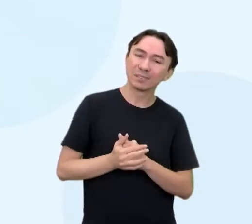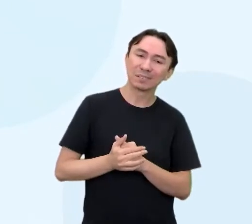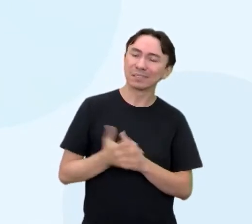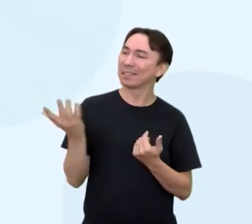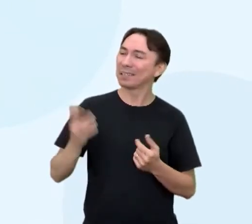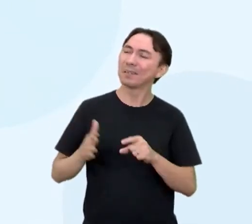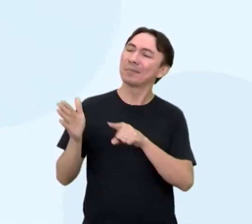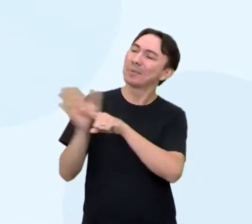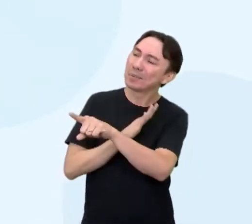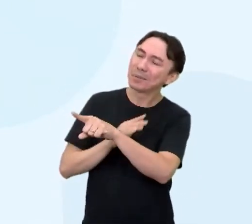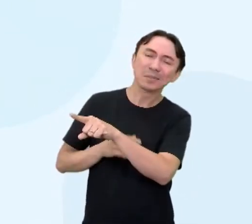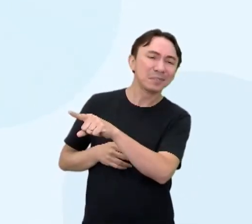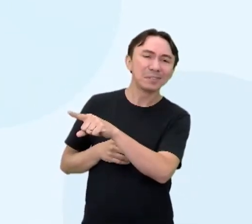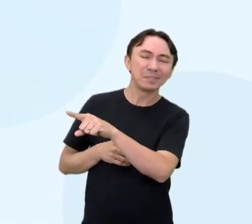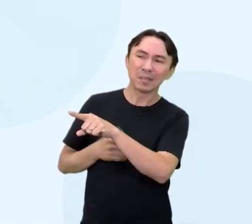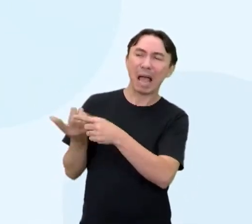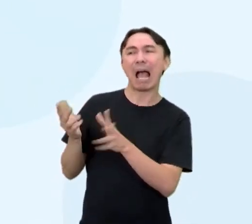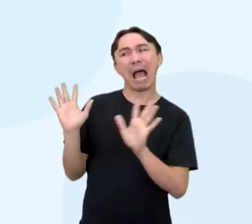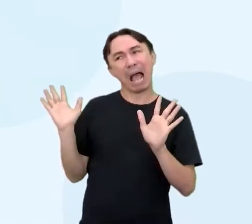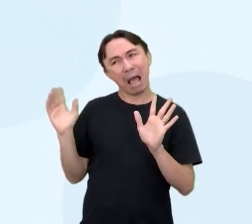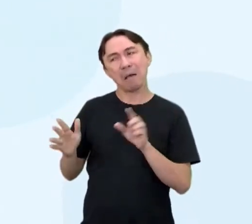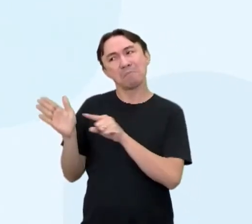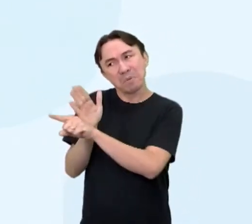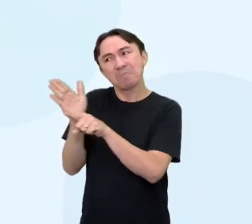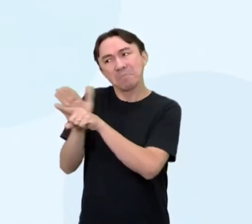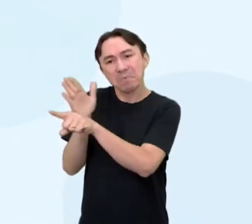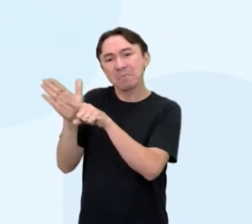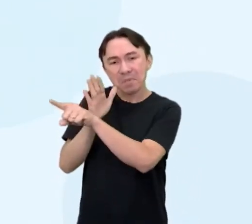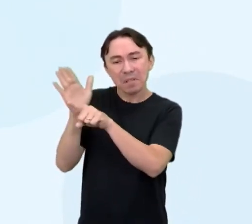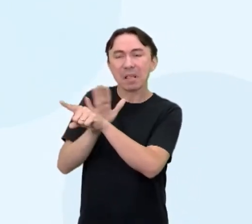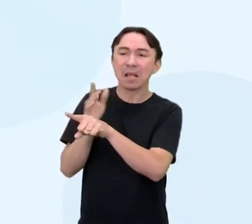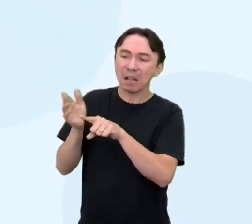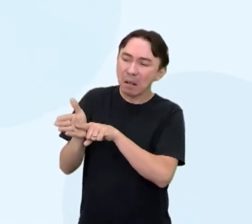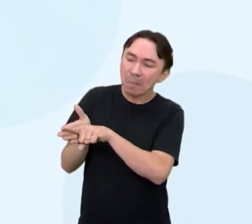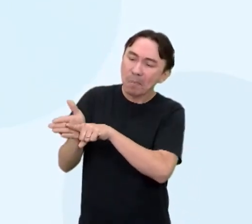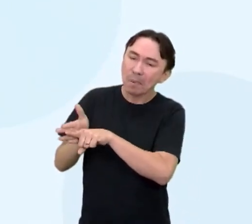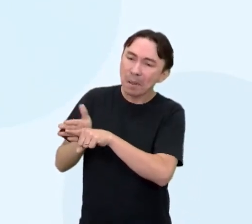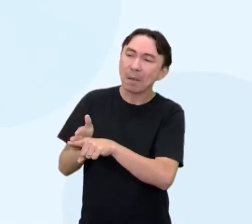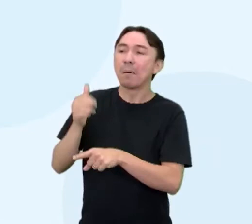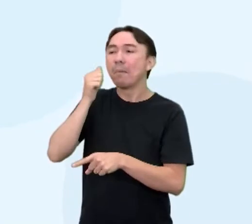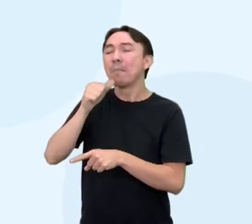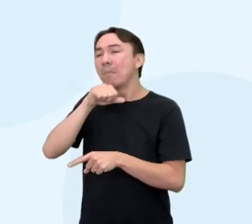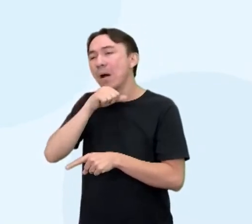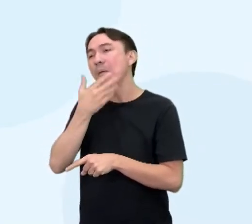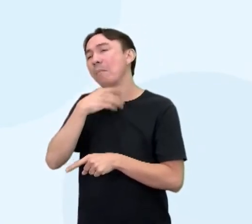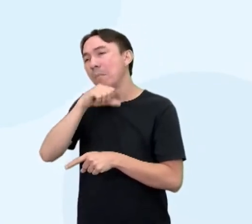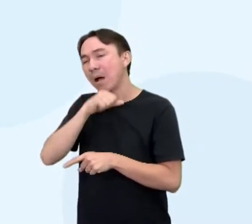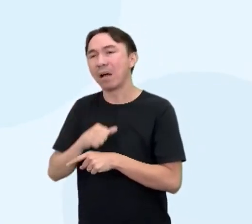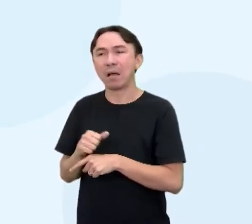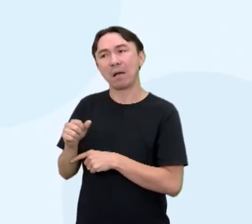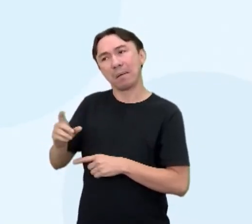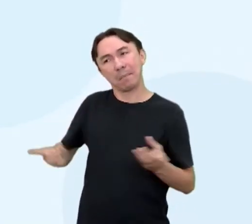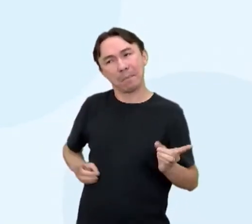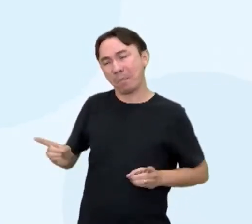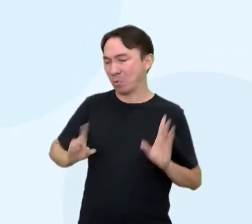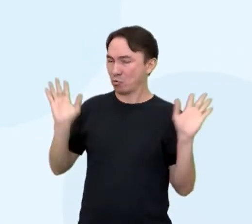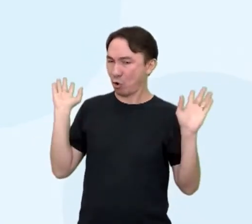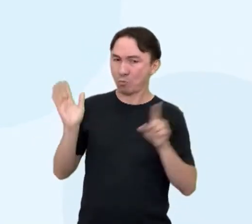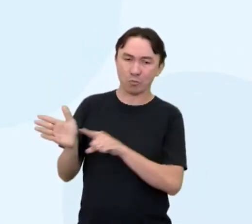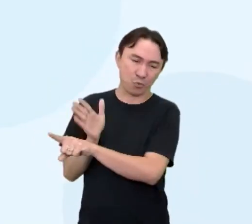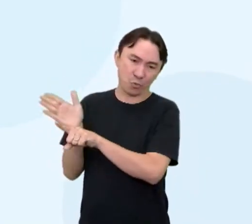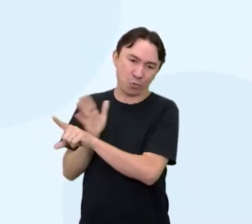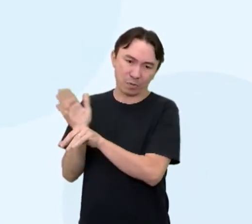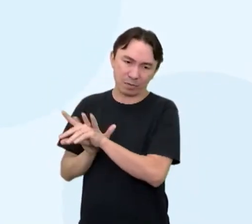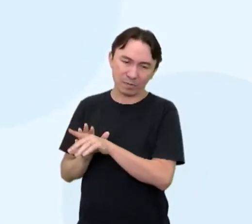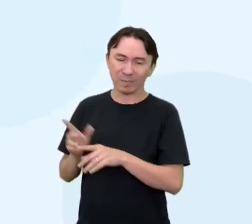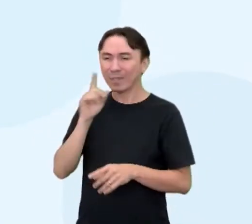minha prima, né? Então, a extensão da pesquisa, os métodos utilizados. Eu utilizei aquilo que eu acredito,